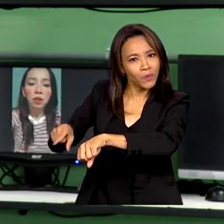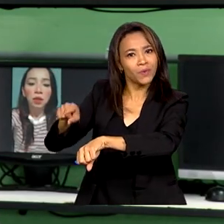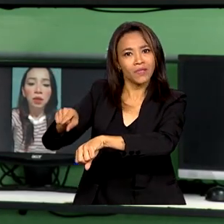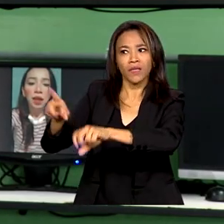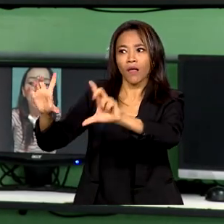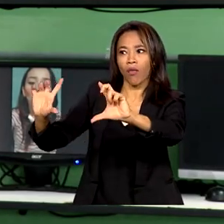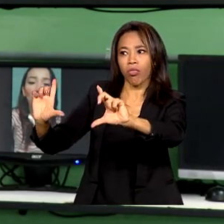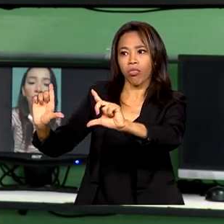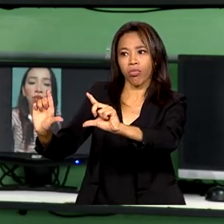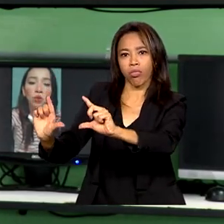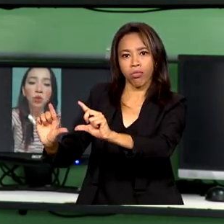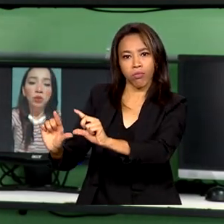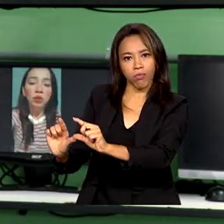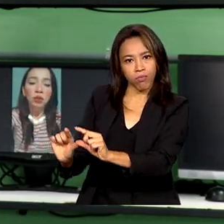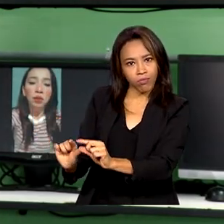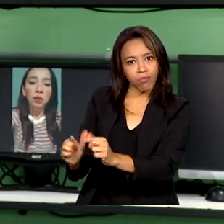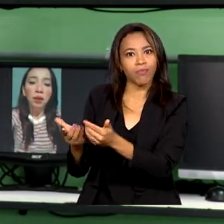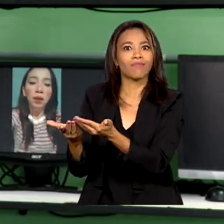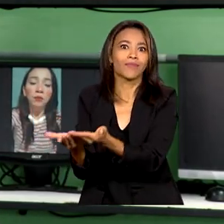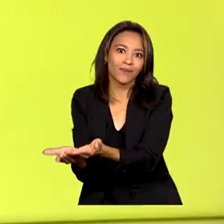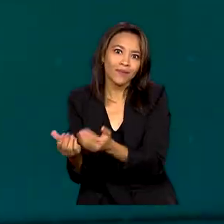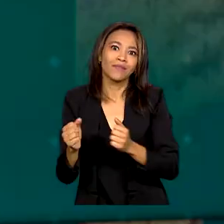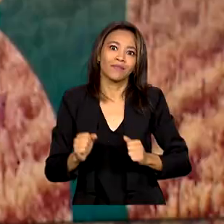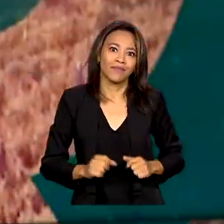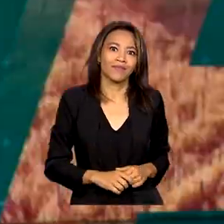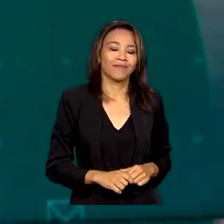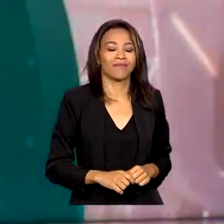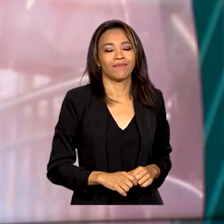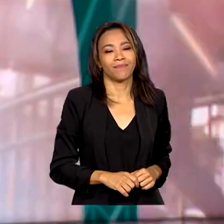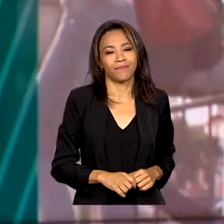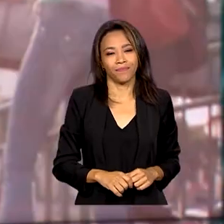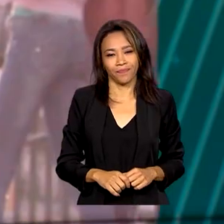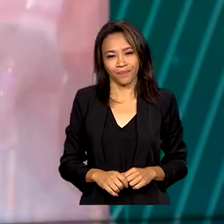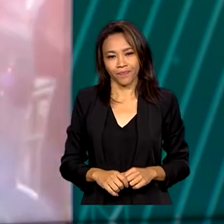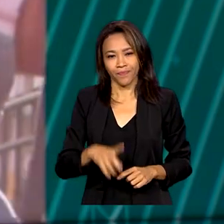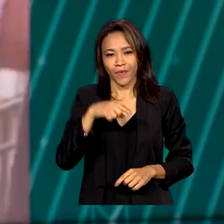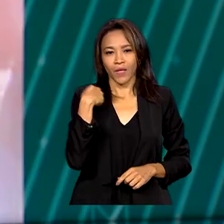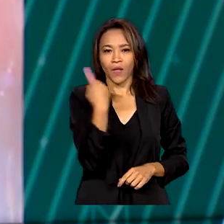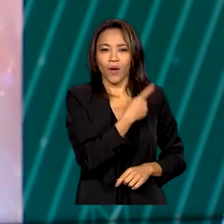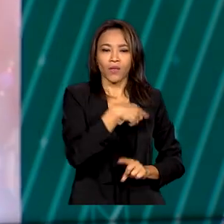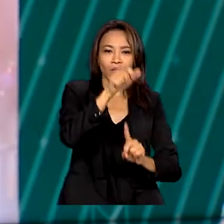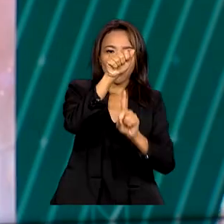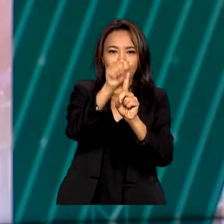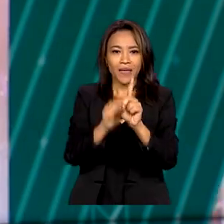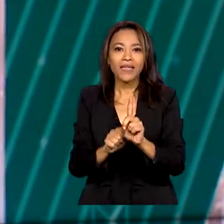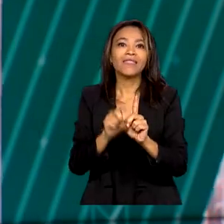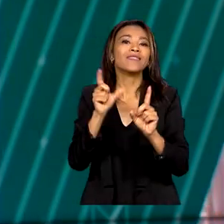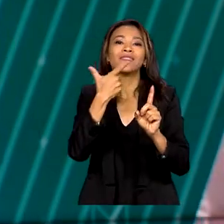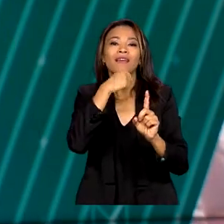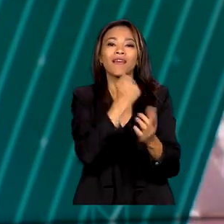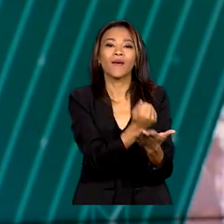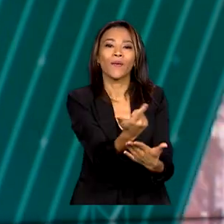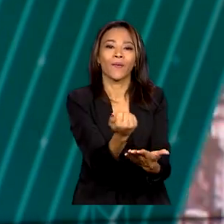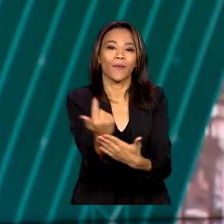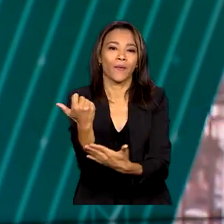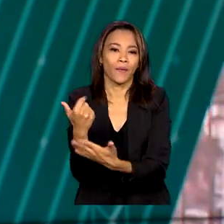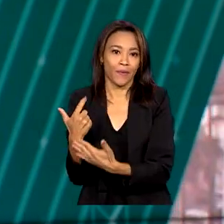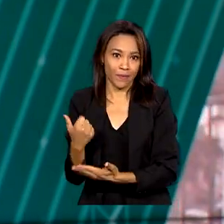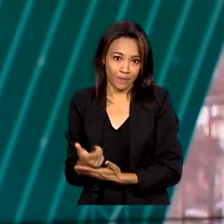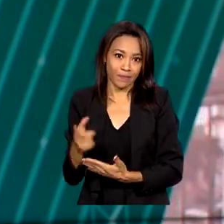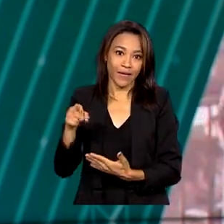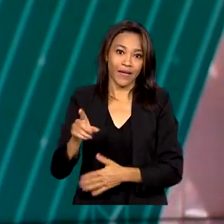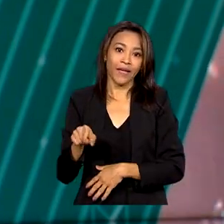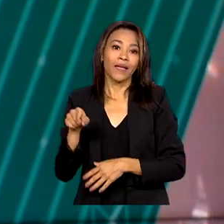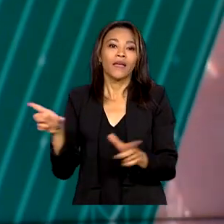cada vez menos estão presentes na natureza. Estamos no mês do consumidor e a Agência Nacional do